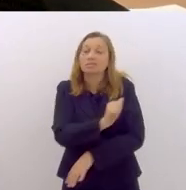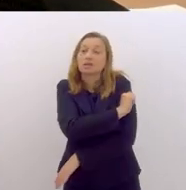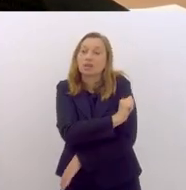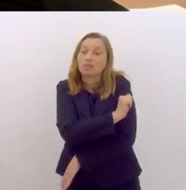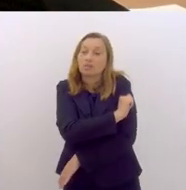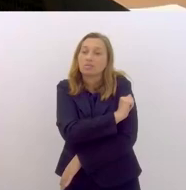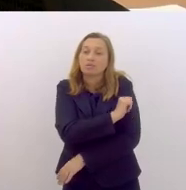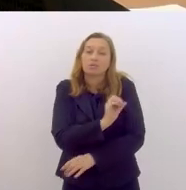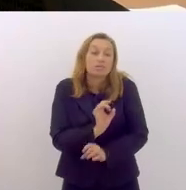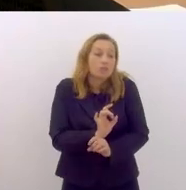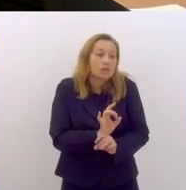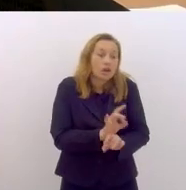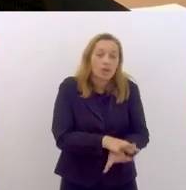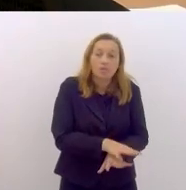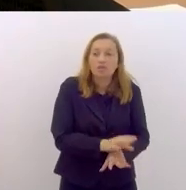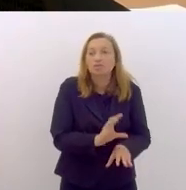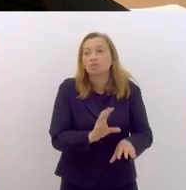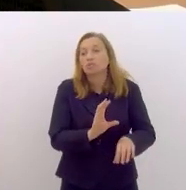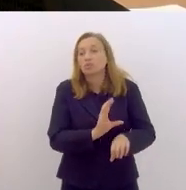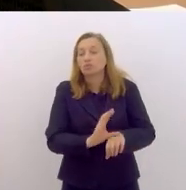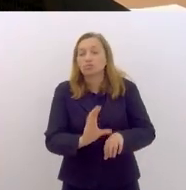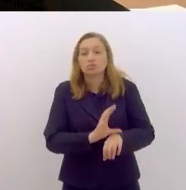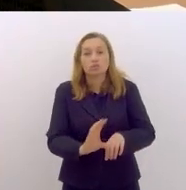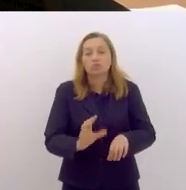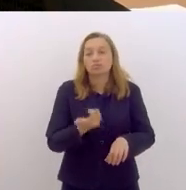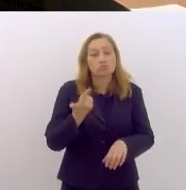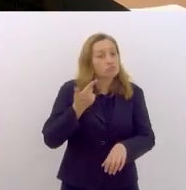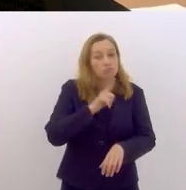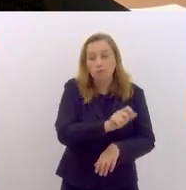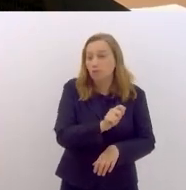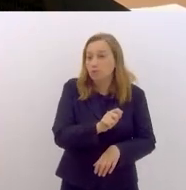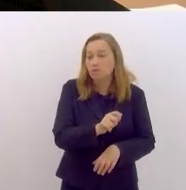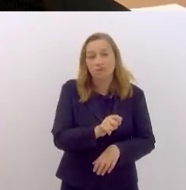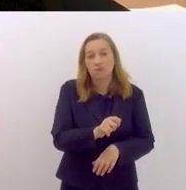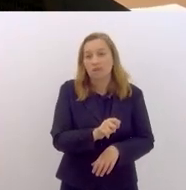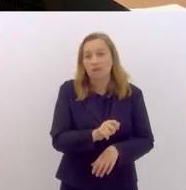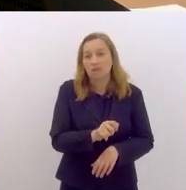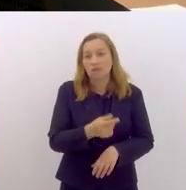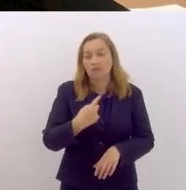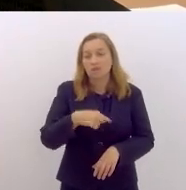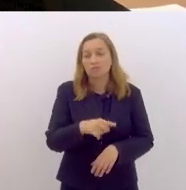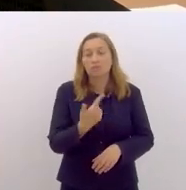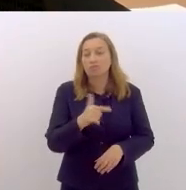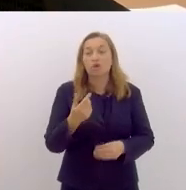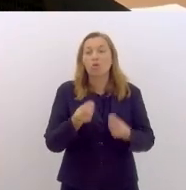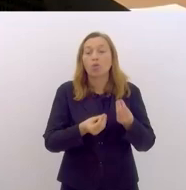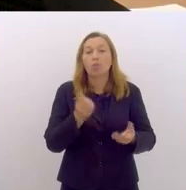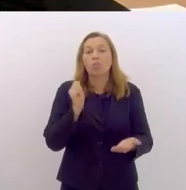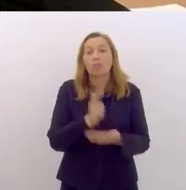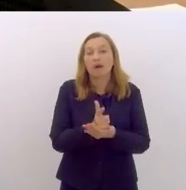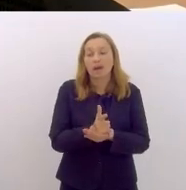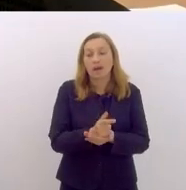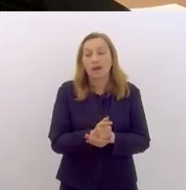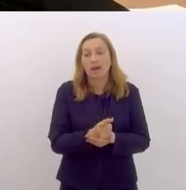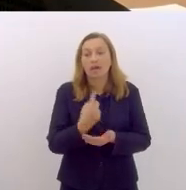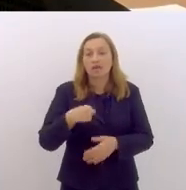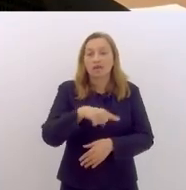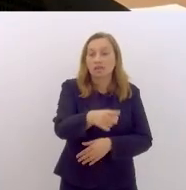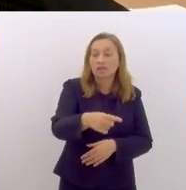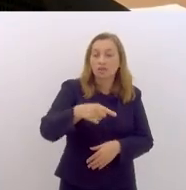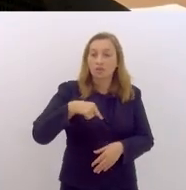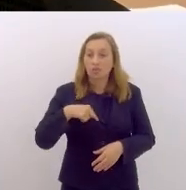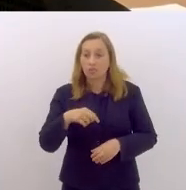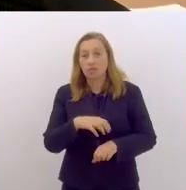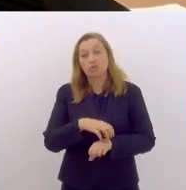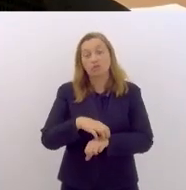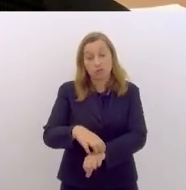vão abandonando os cursos, porque não conseguem se manter, porque não tem como pagar as passagens de ida e volta diariamente.